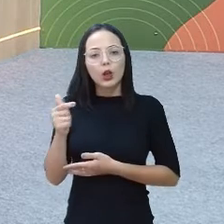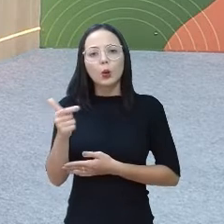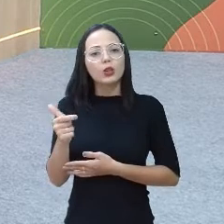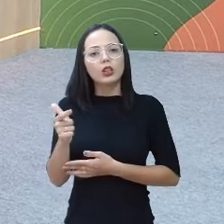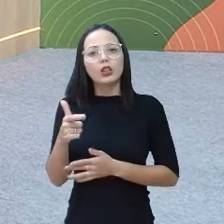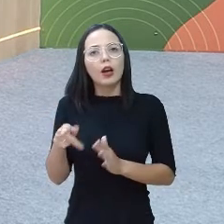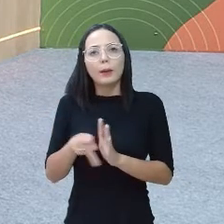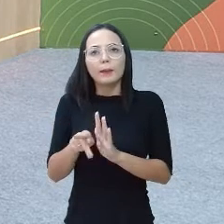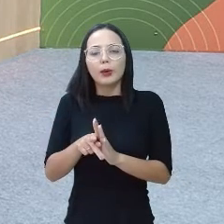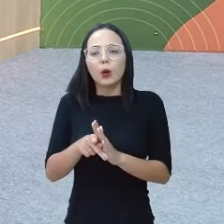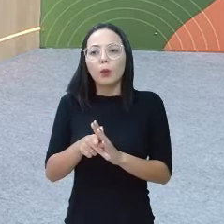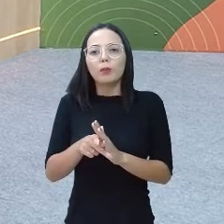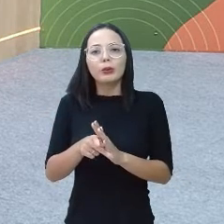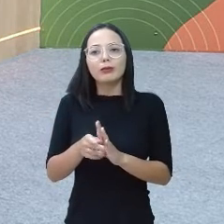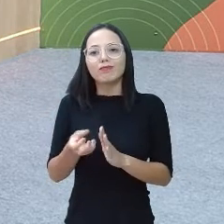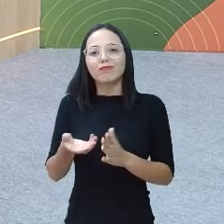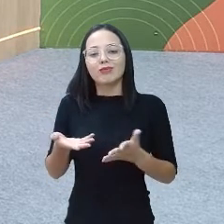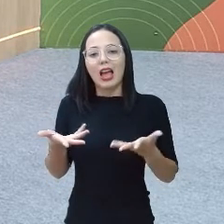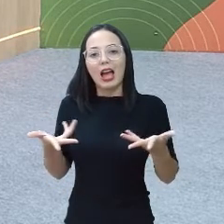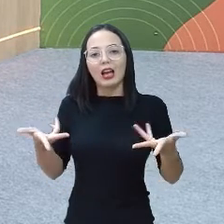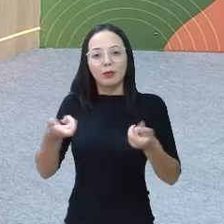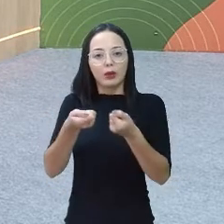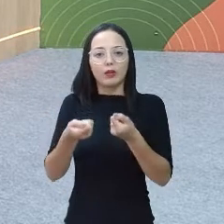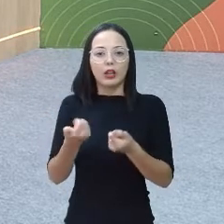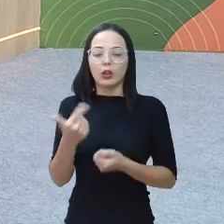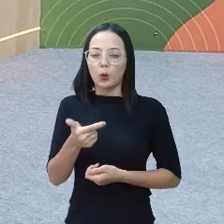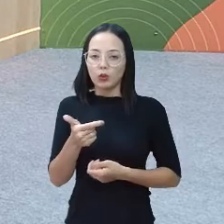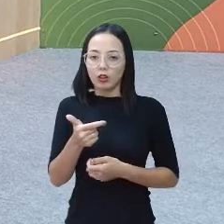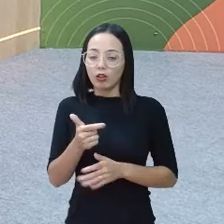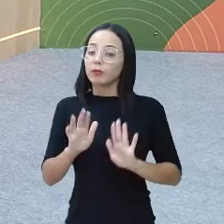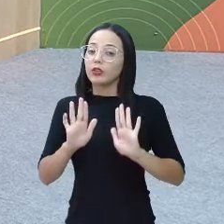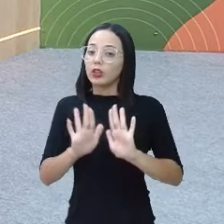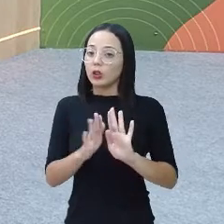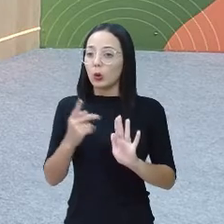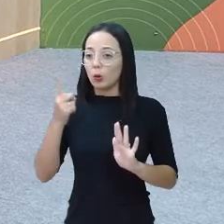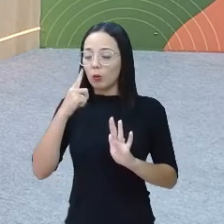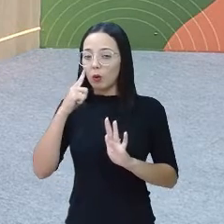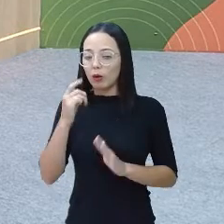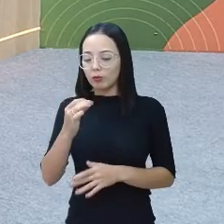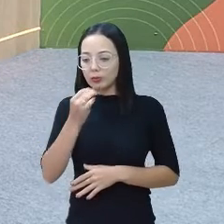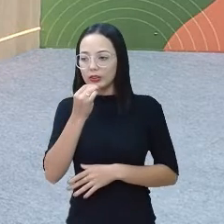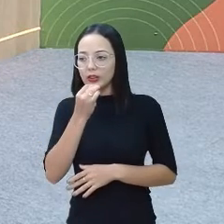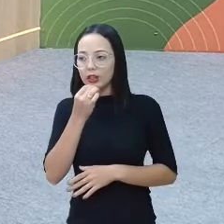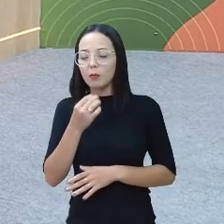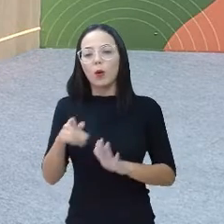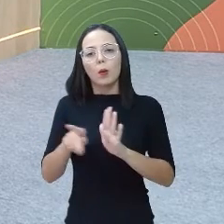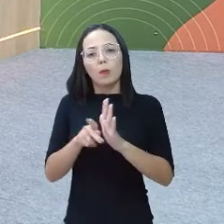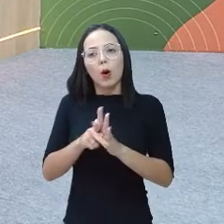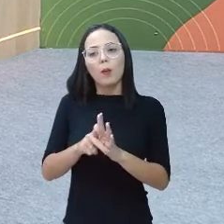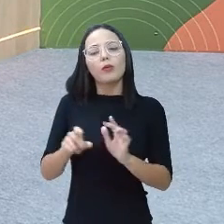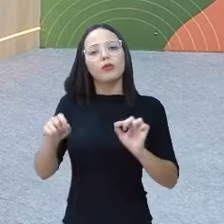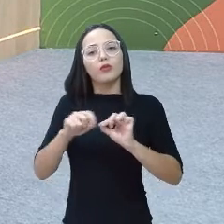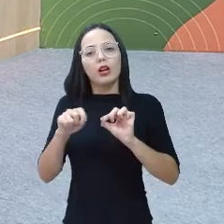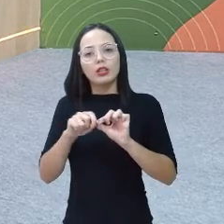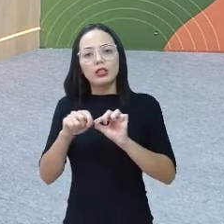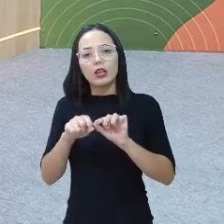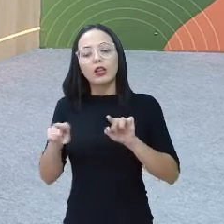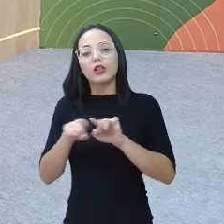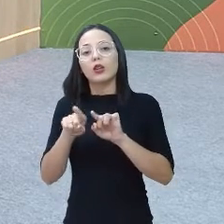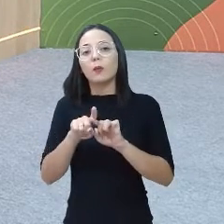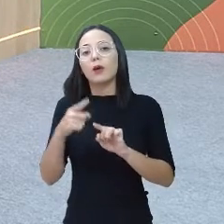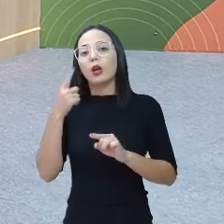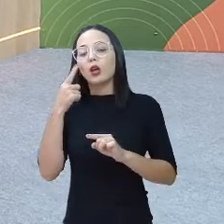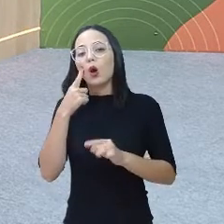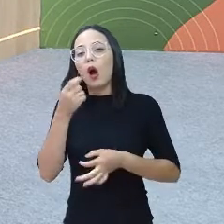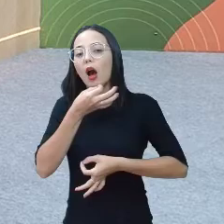tanta, né, eficácia, né, digamos assim. Então a gente deve fazer, inclusive, um contraponto,